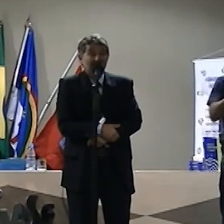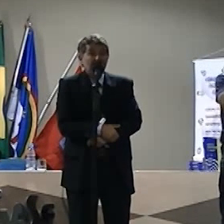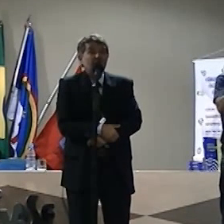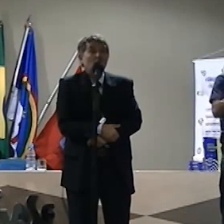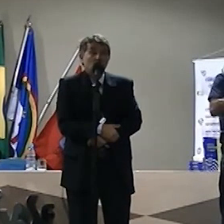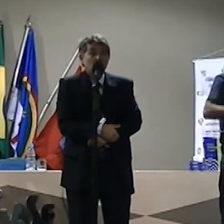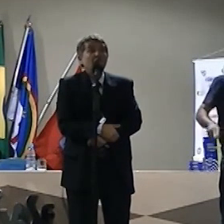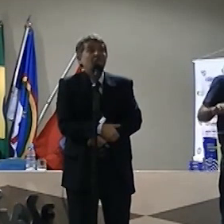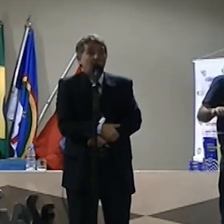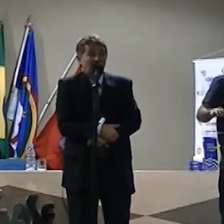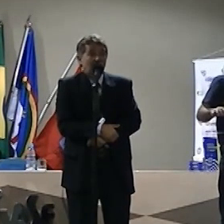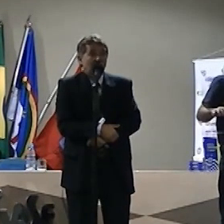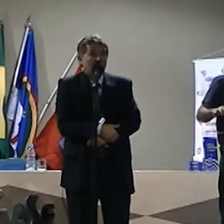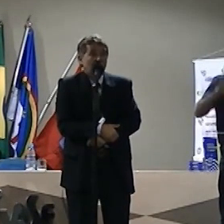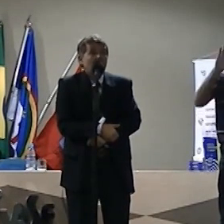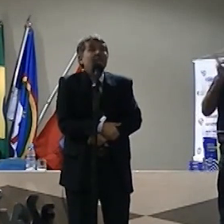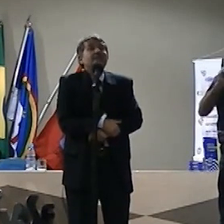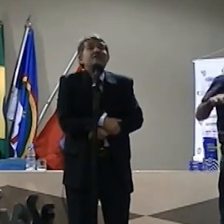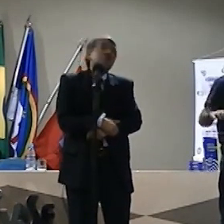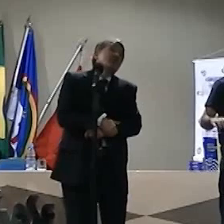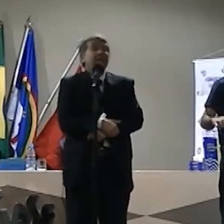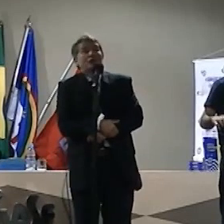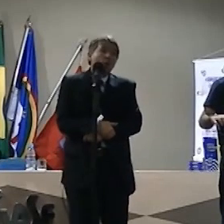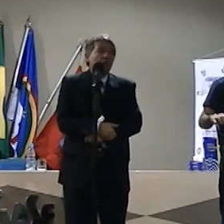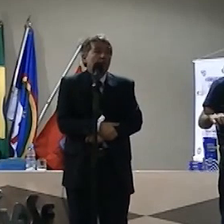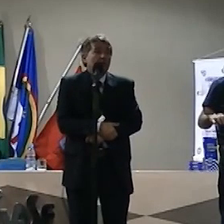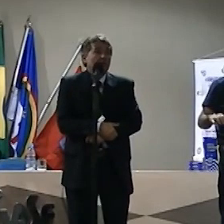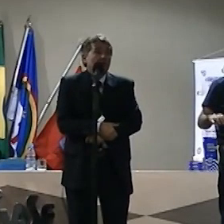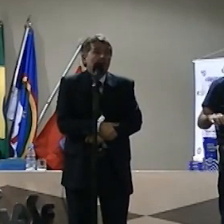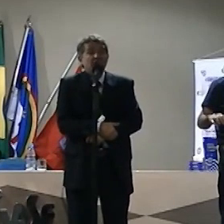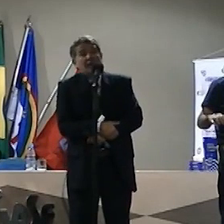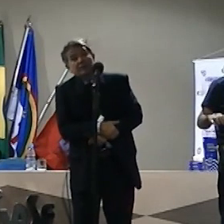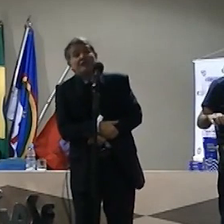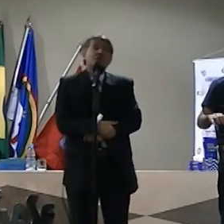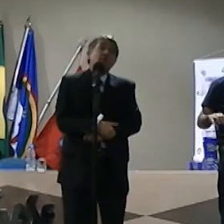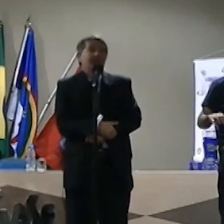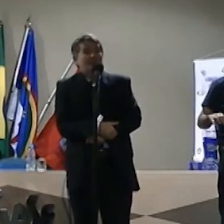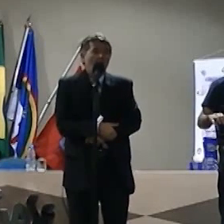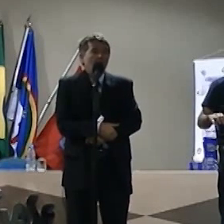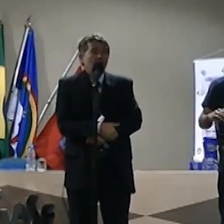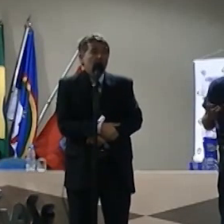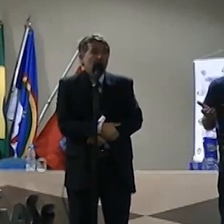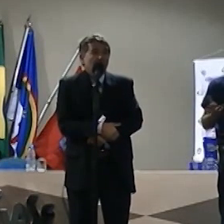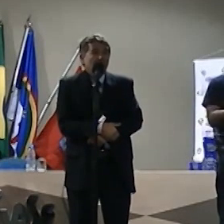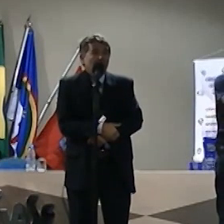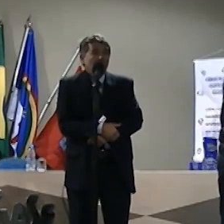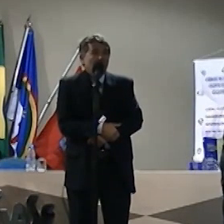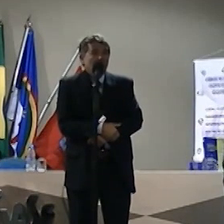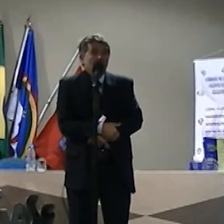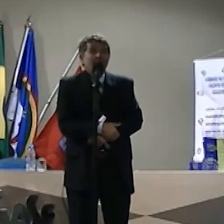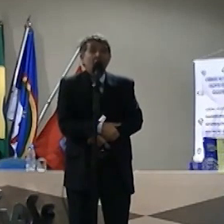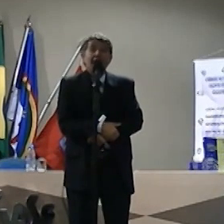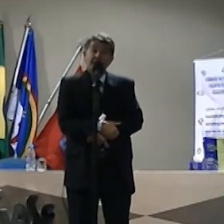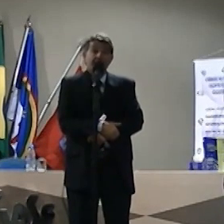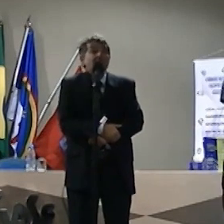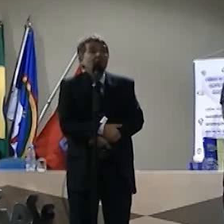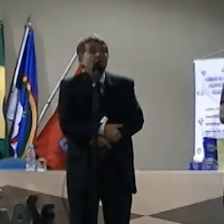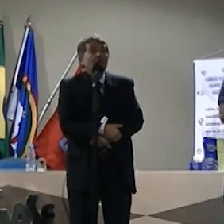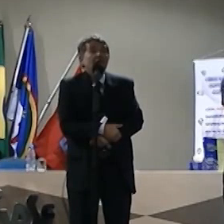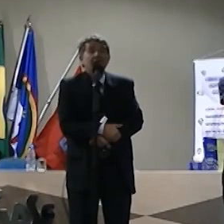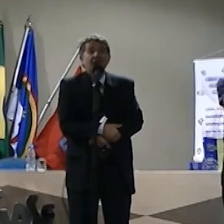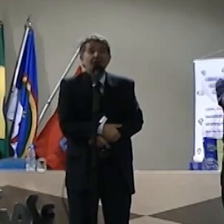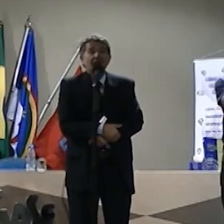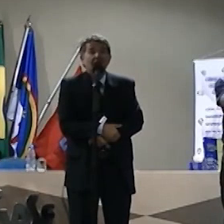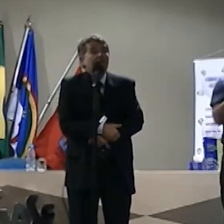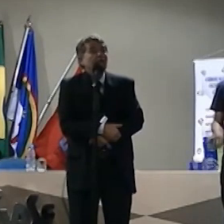juntou-se a intérprete com surdo e o advogado. Ele se fingiu lá de doido, o intérprete fingiu lá de bobo, o advogado sabia tudo